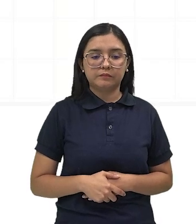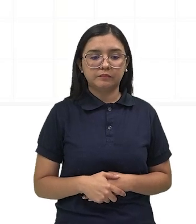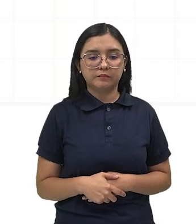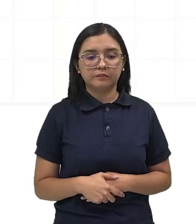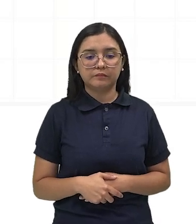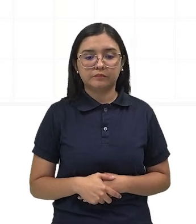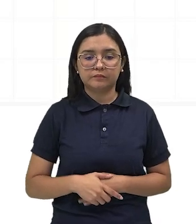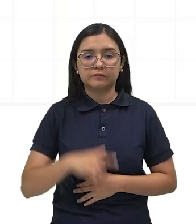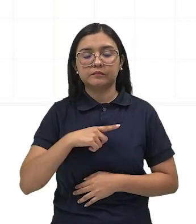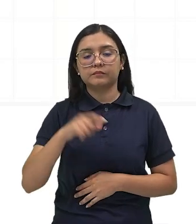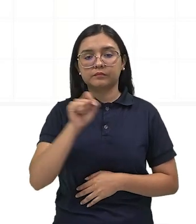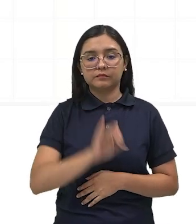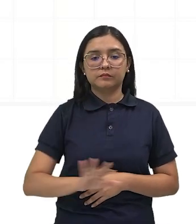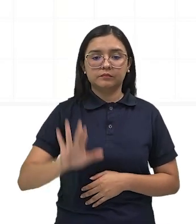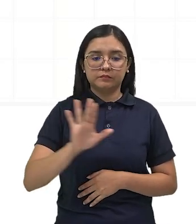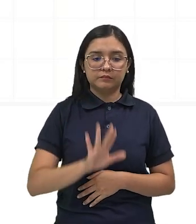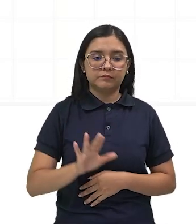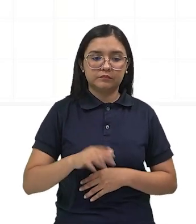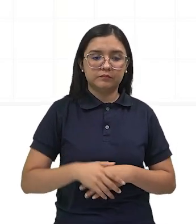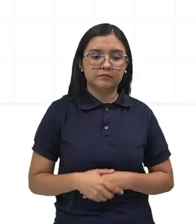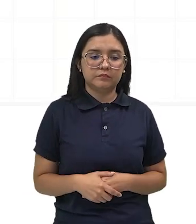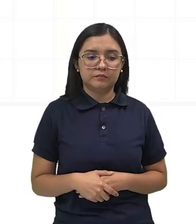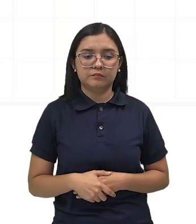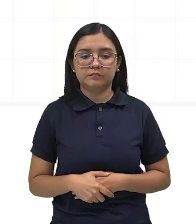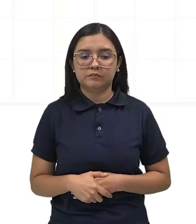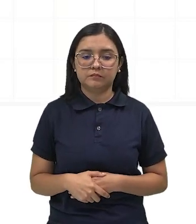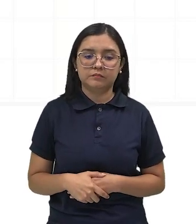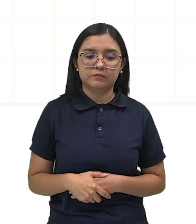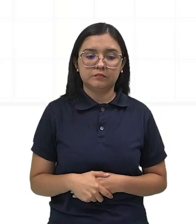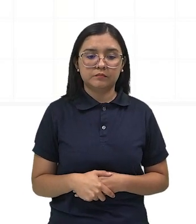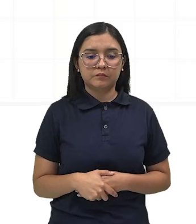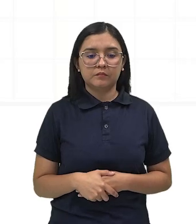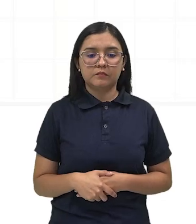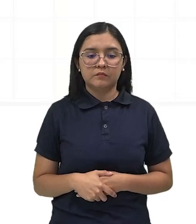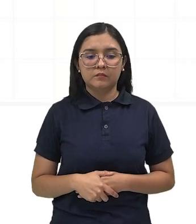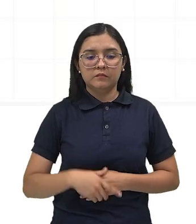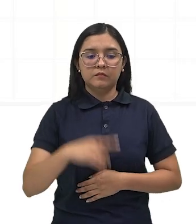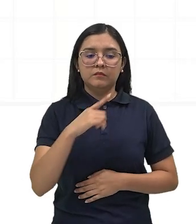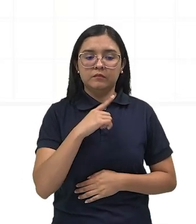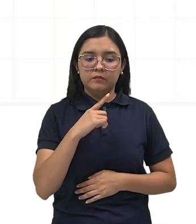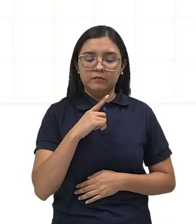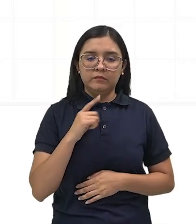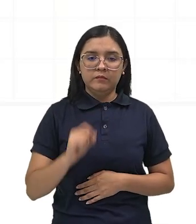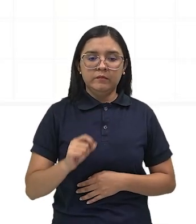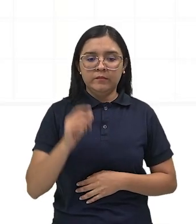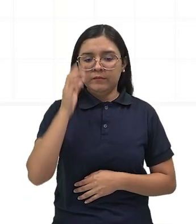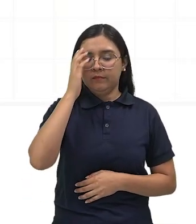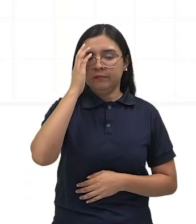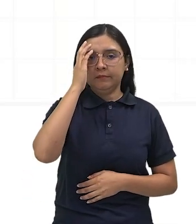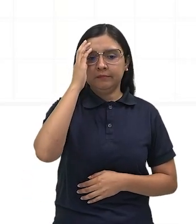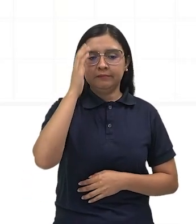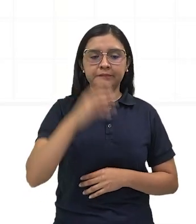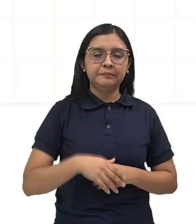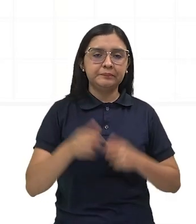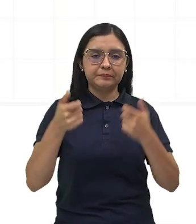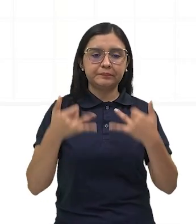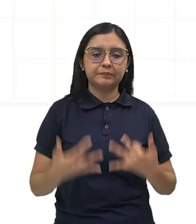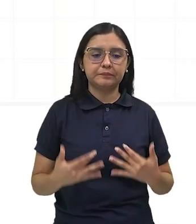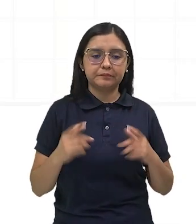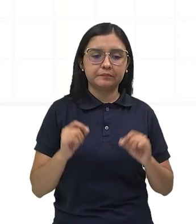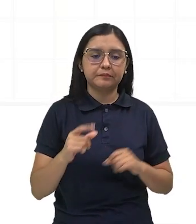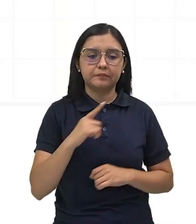plano cartesiano. Então, olha lá. Então, nós temos isso, como eu falei para vocês, olha, nós temos